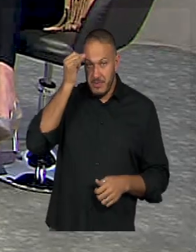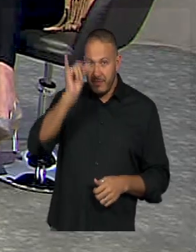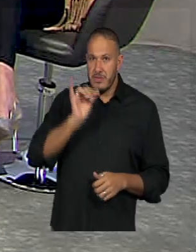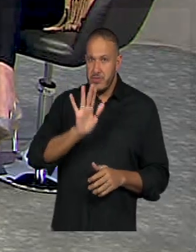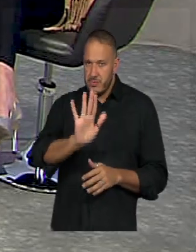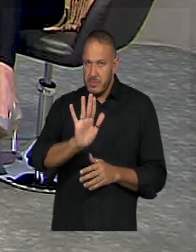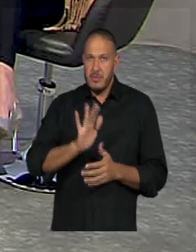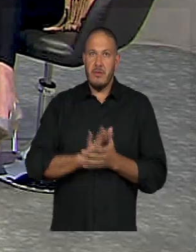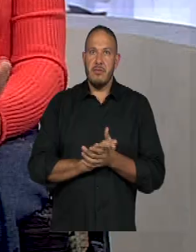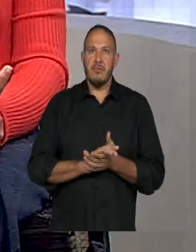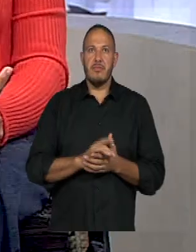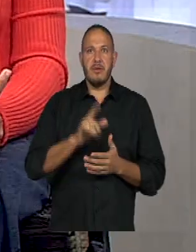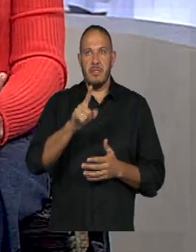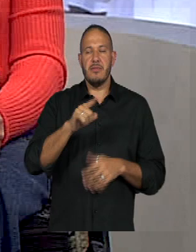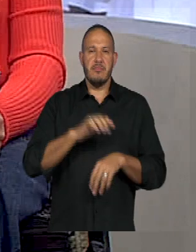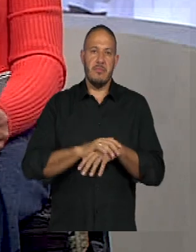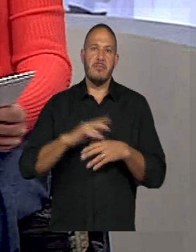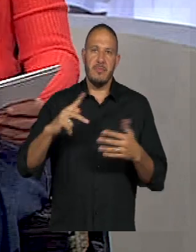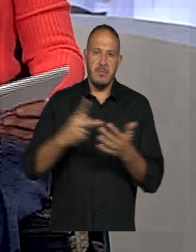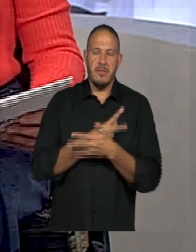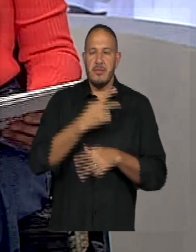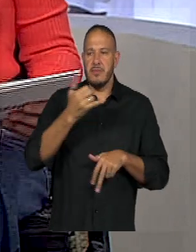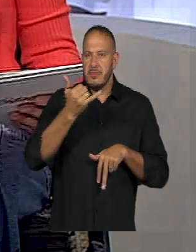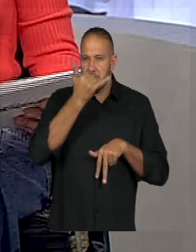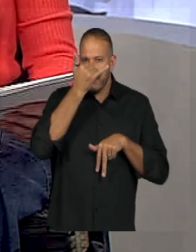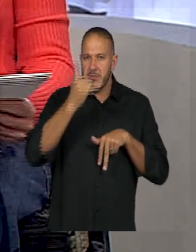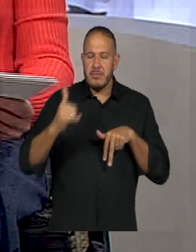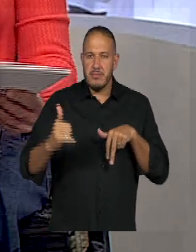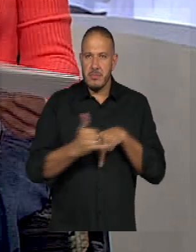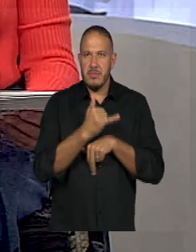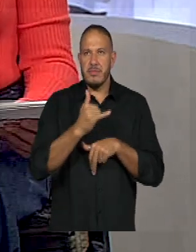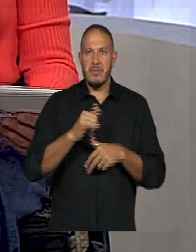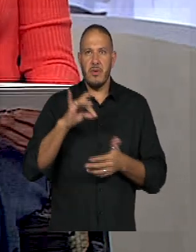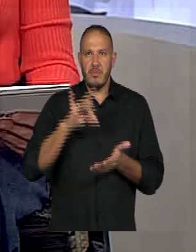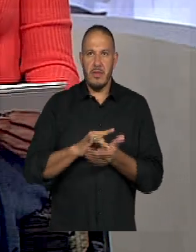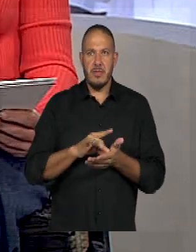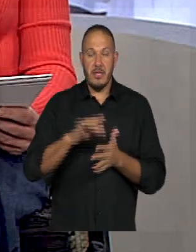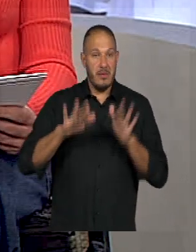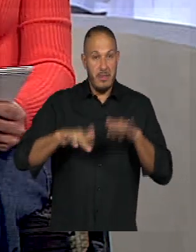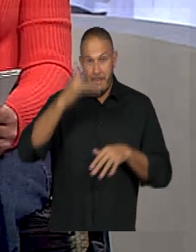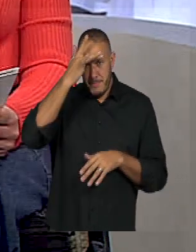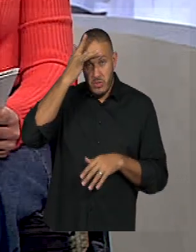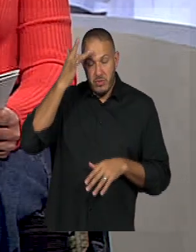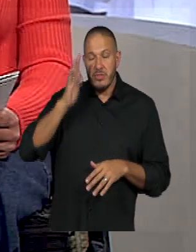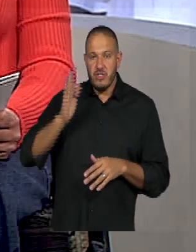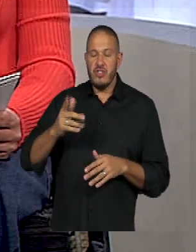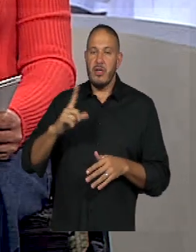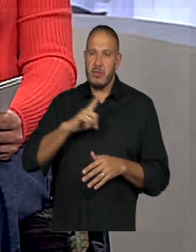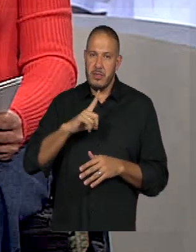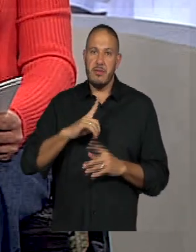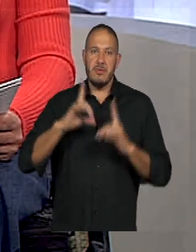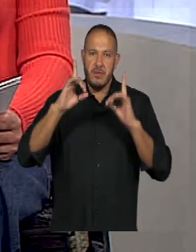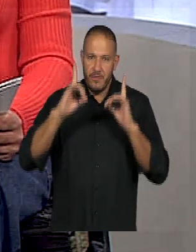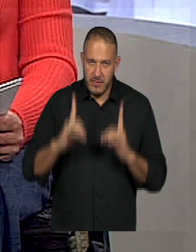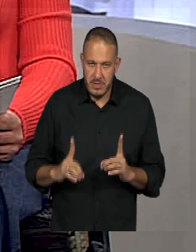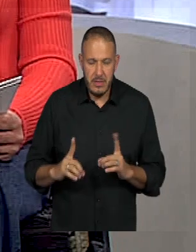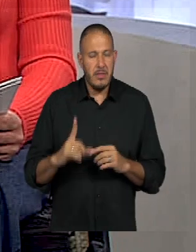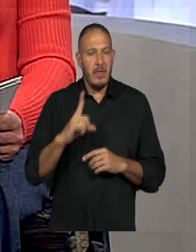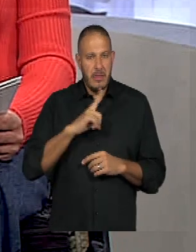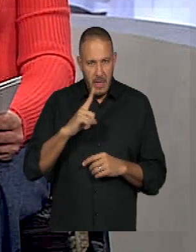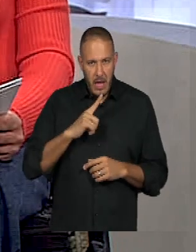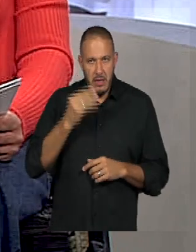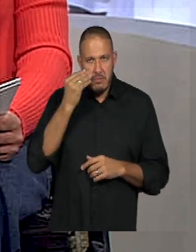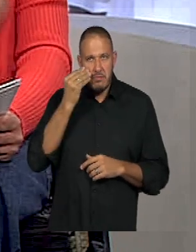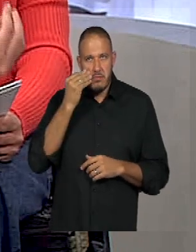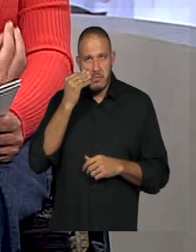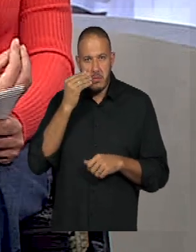Para que esses acidentes eles não vitimizem tantas pessoas que já têm uma deficiência, existem recursos que